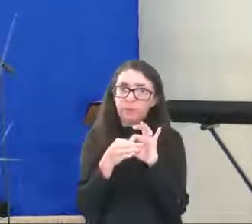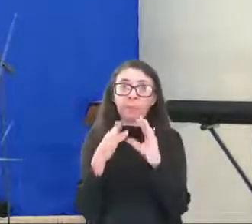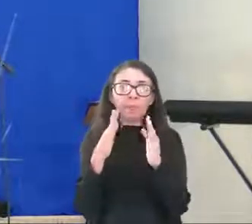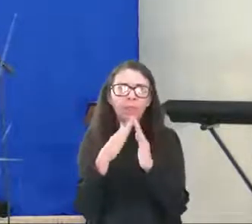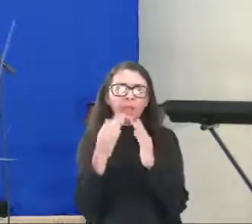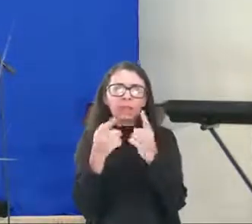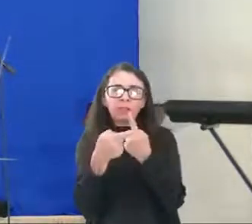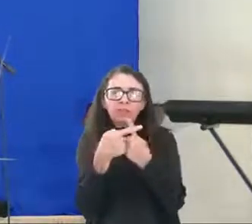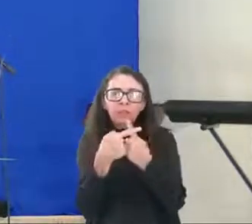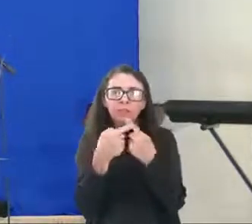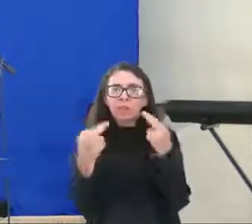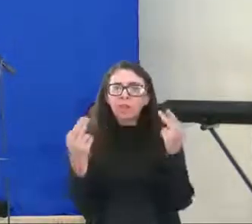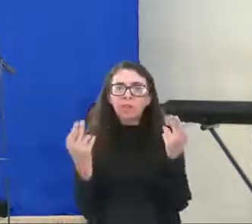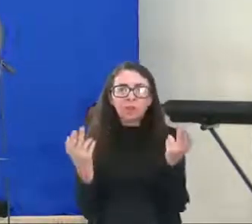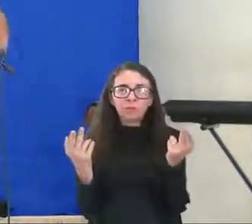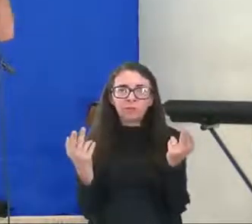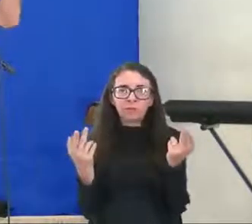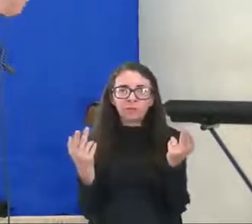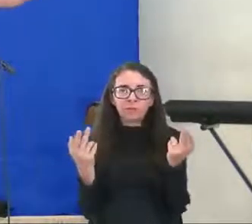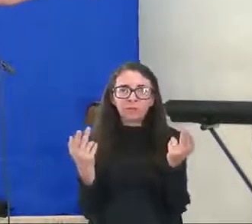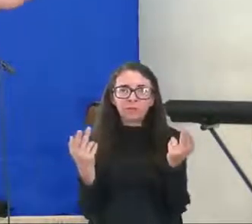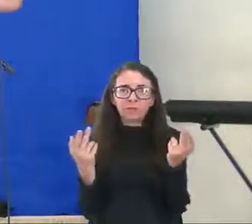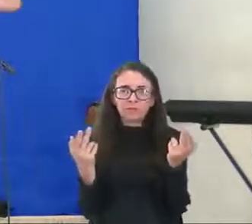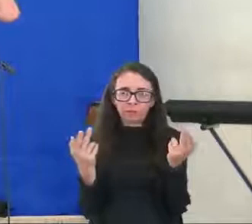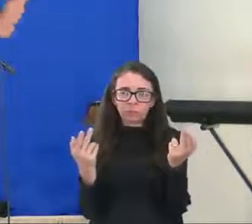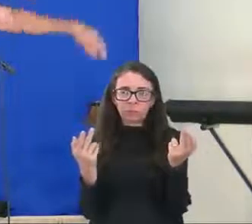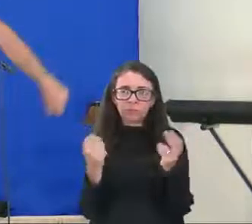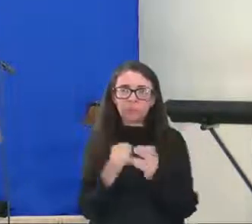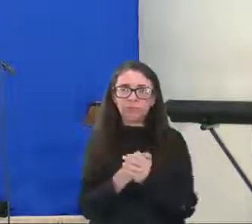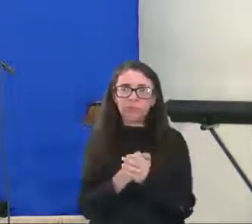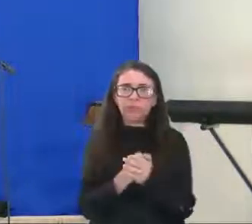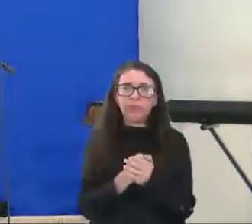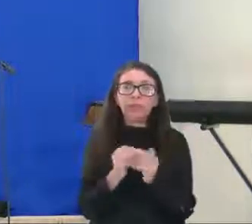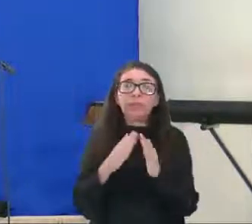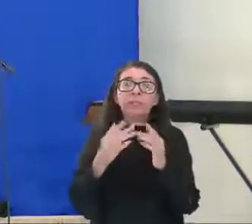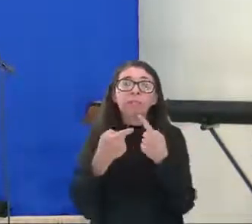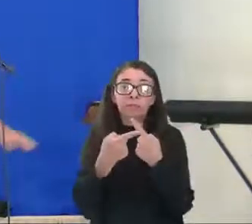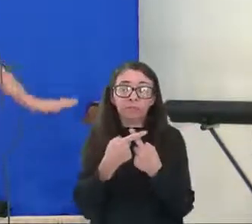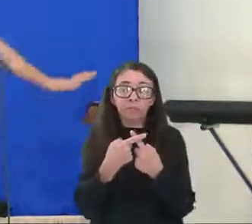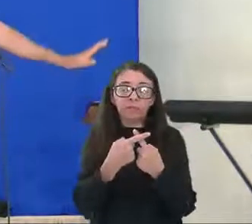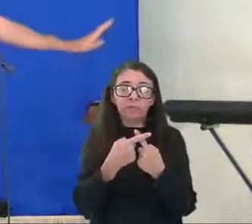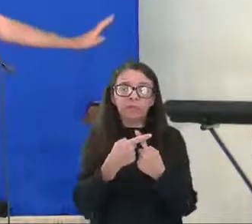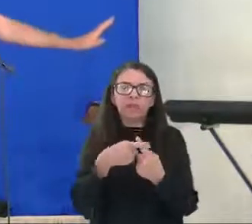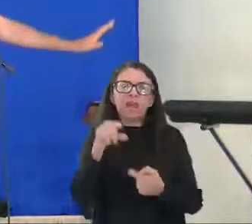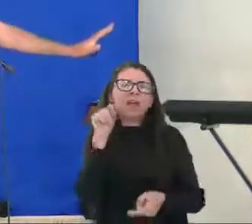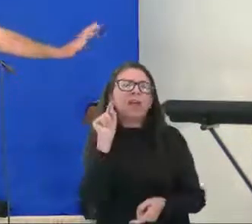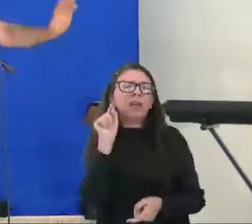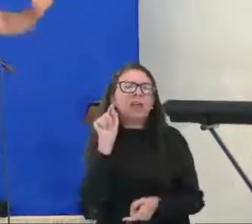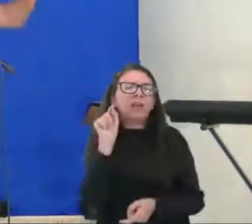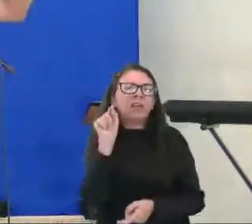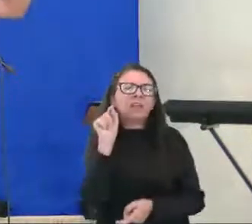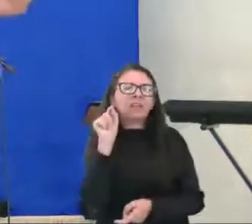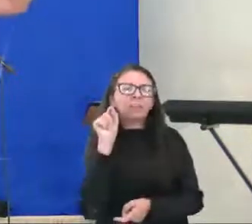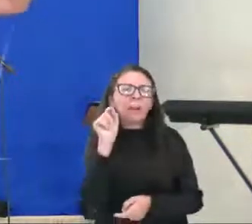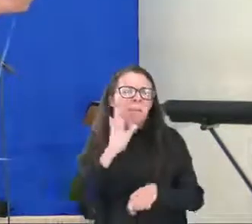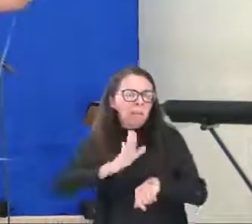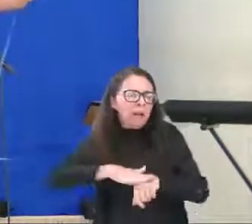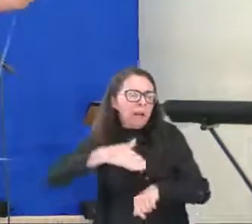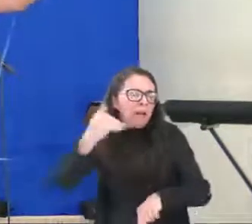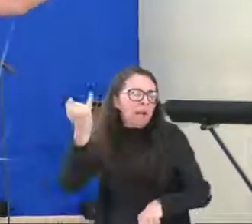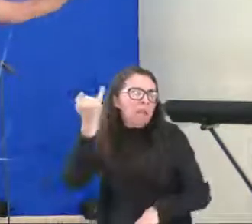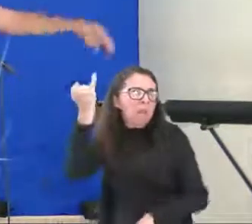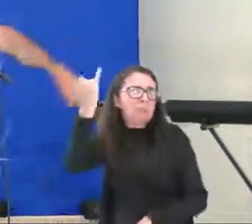naquilo. E tem gente que acha que tudo o resto não serve para nada, mas é só os caras. É o